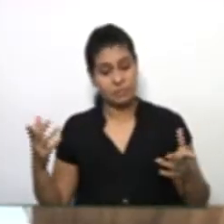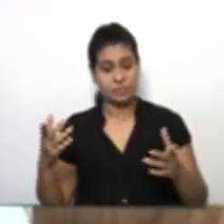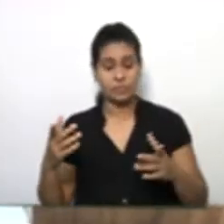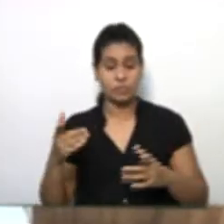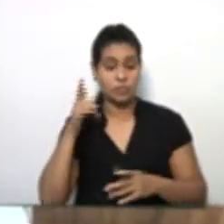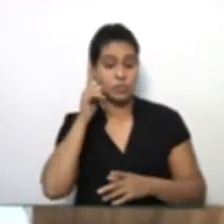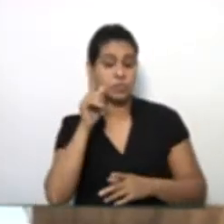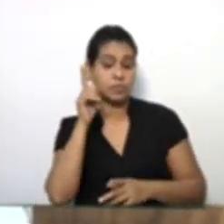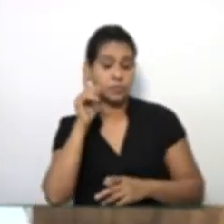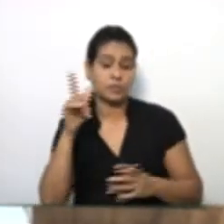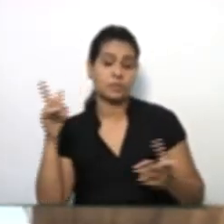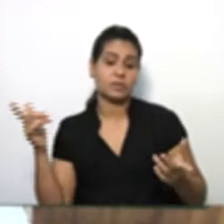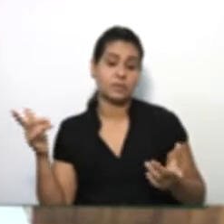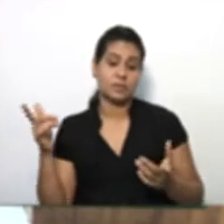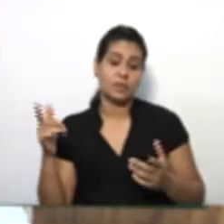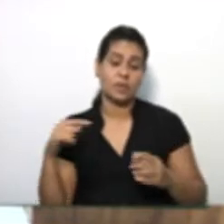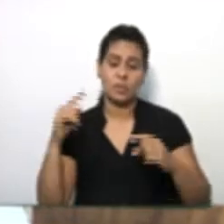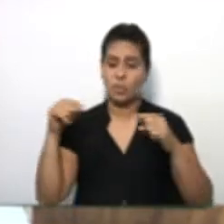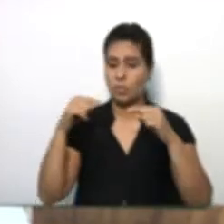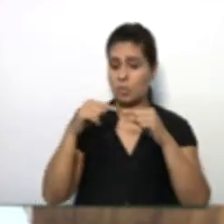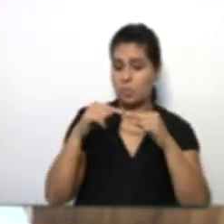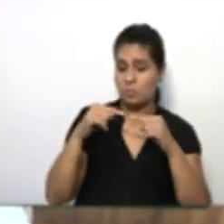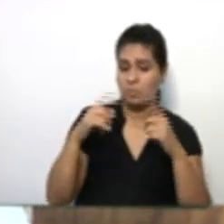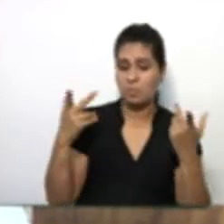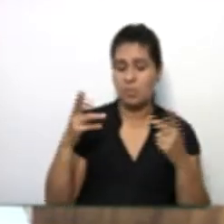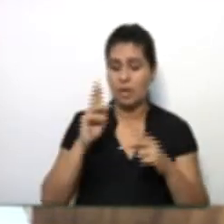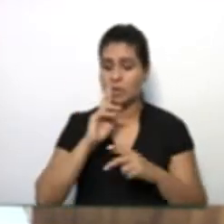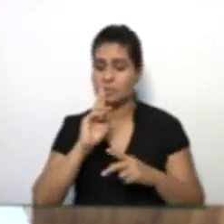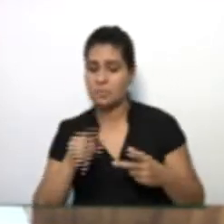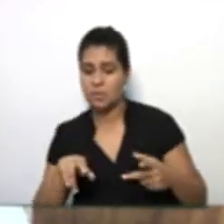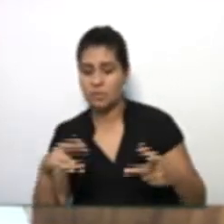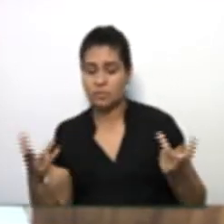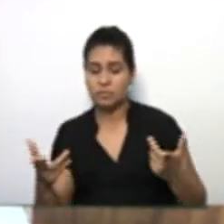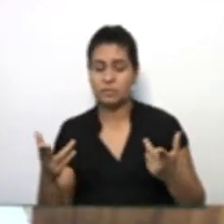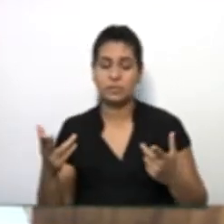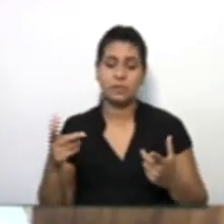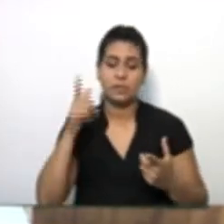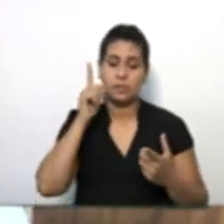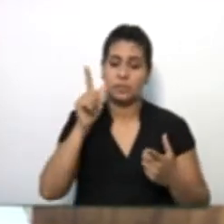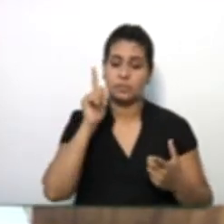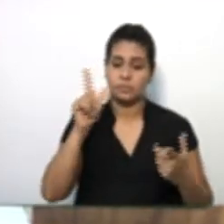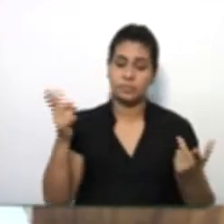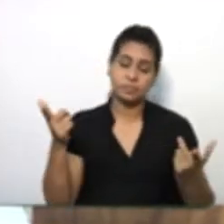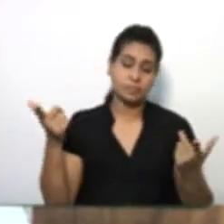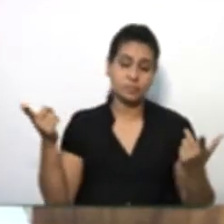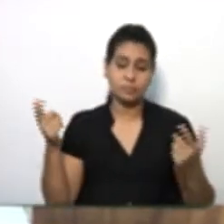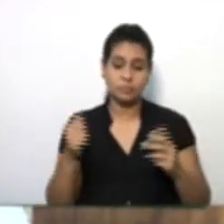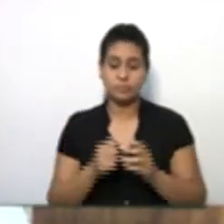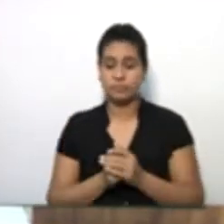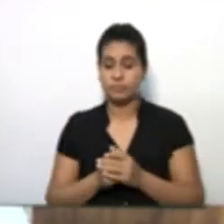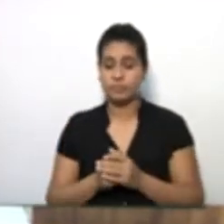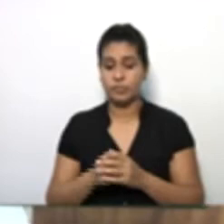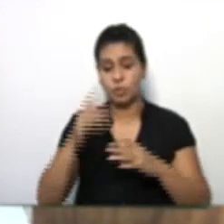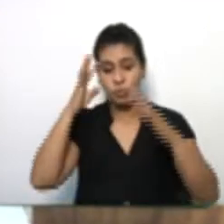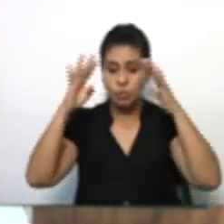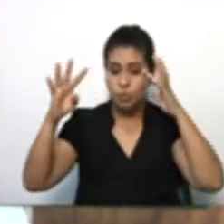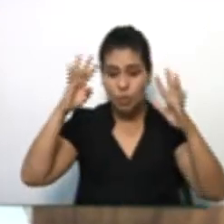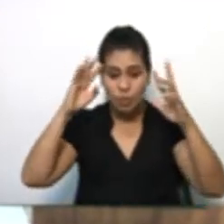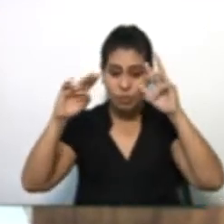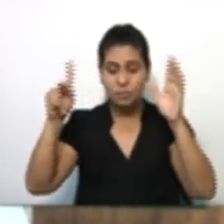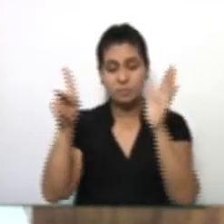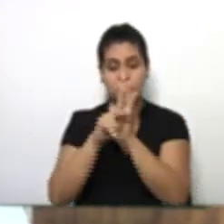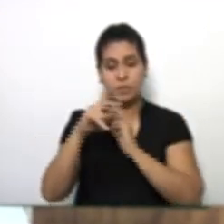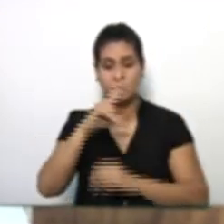né, uma meta, um resultado, né, conquistar, fazer, ter alguma realização